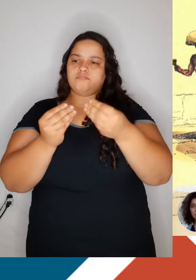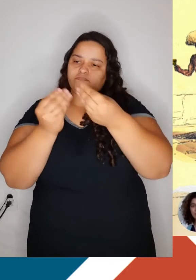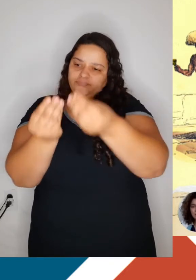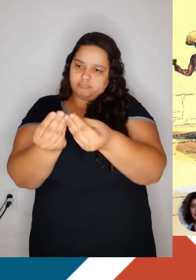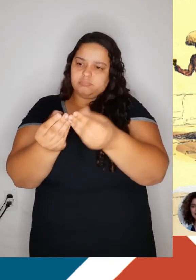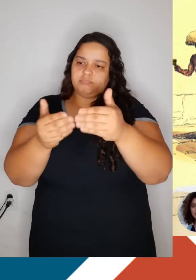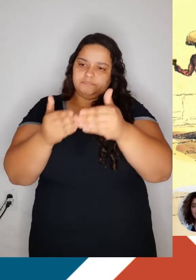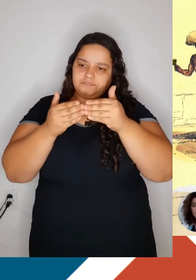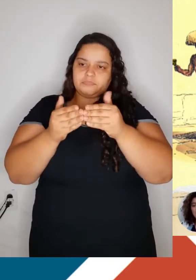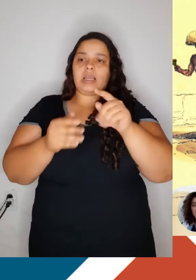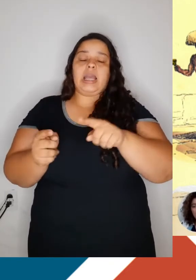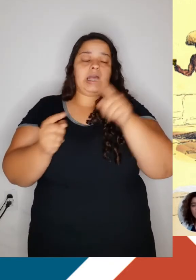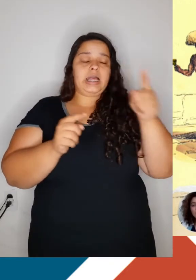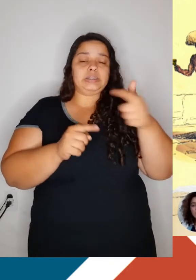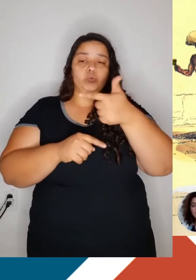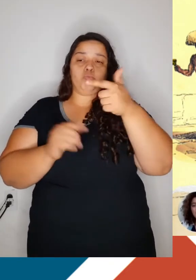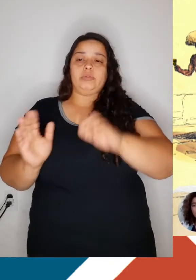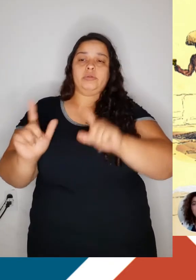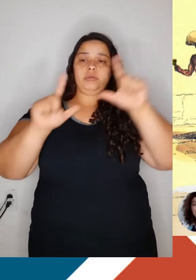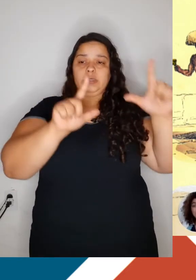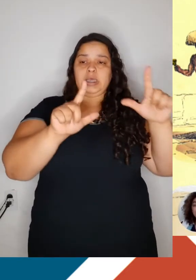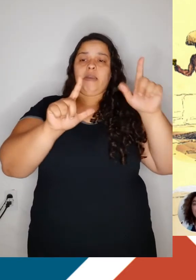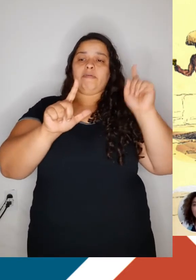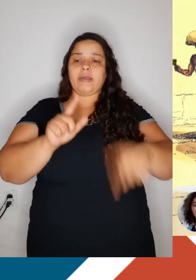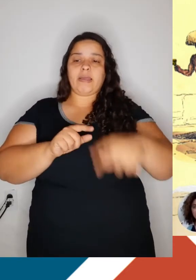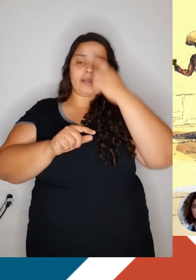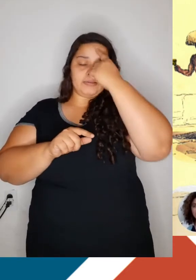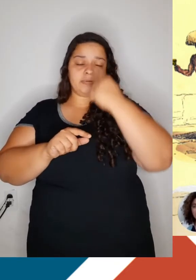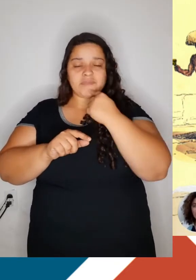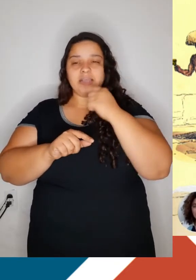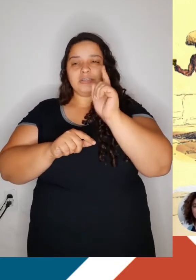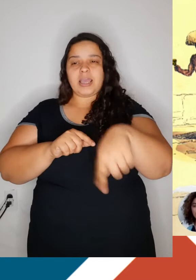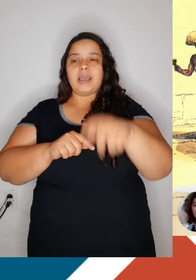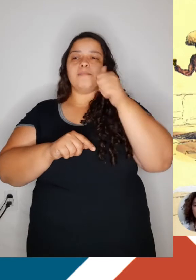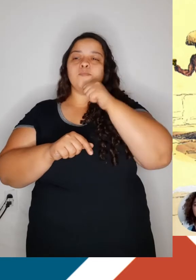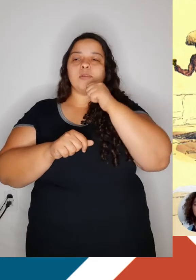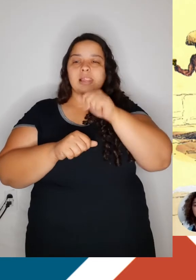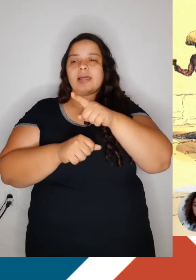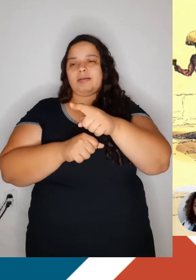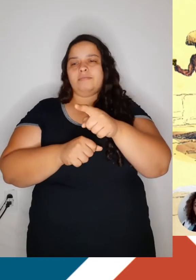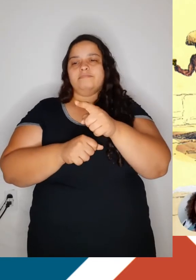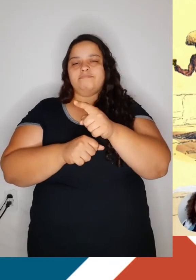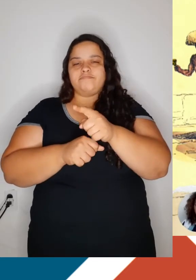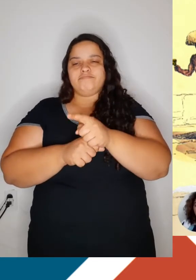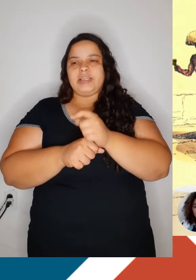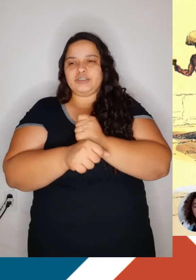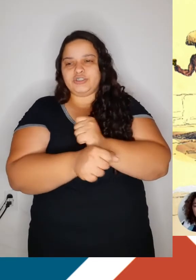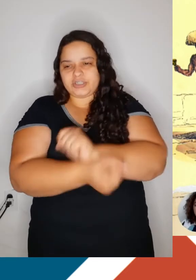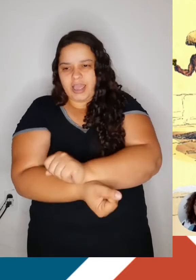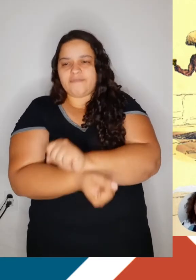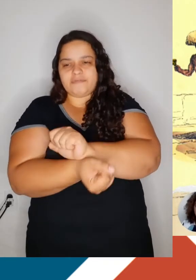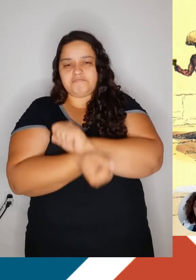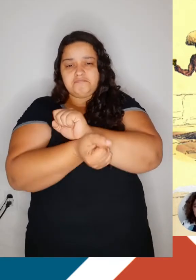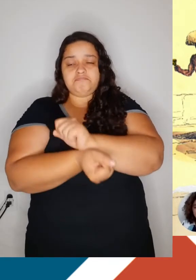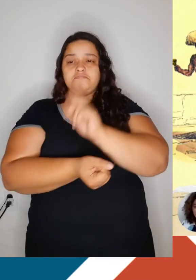a segunda imagem, é uma ilustração desse universo da escravidão ao ganho. Uma escrava de ganho vendedora,